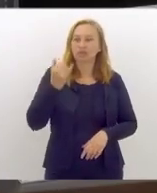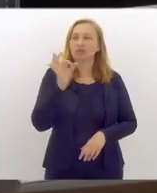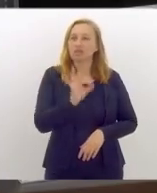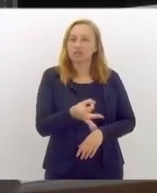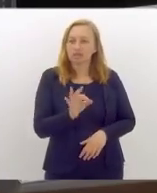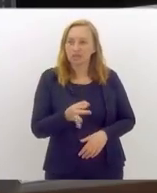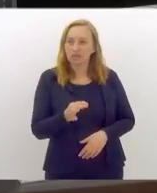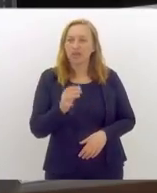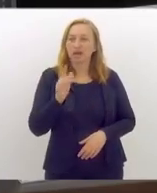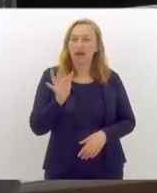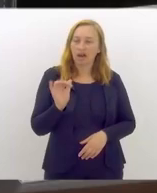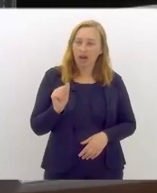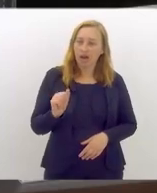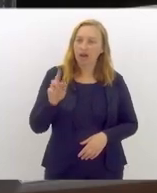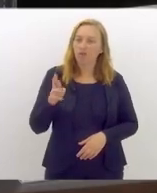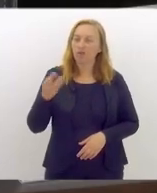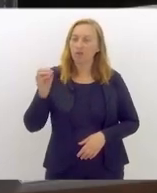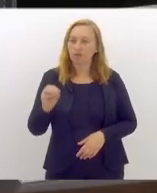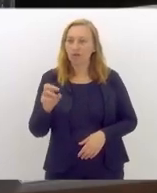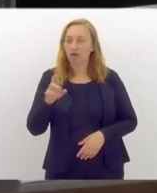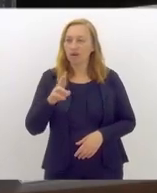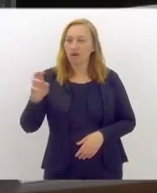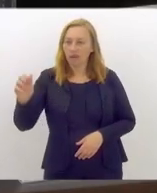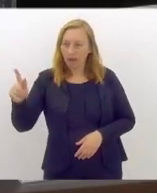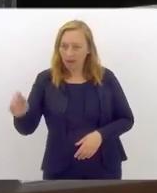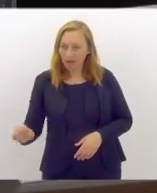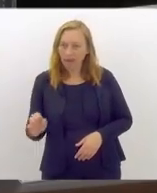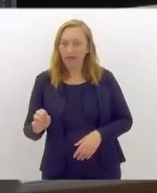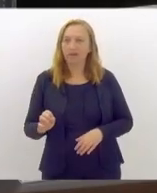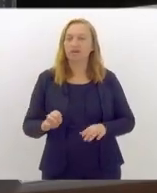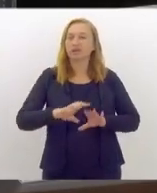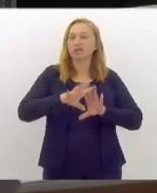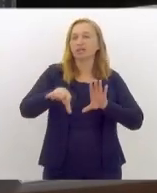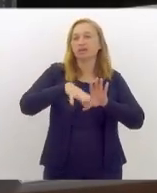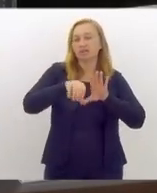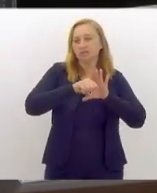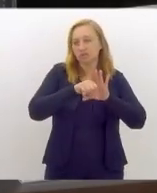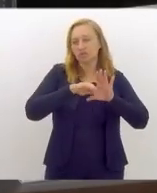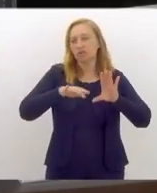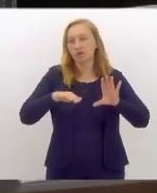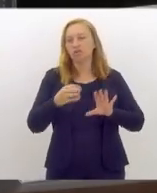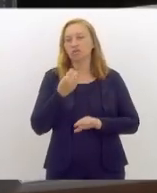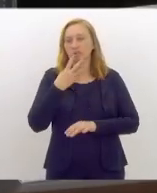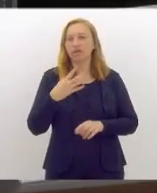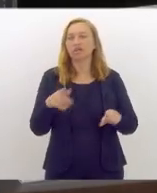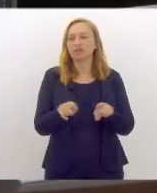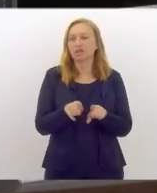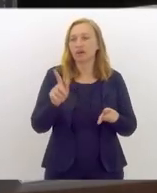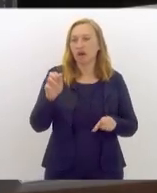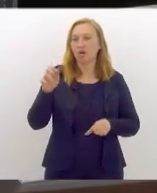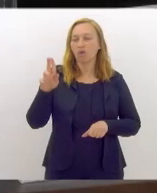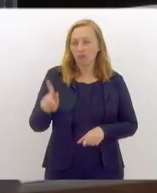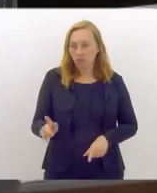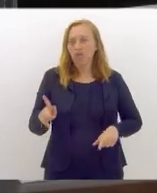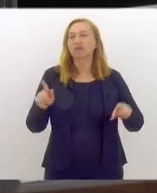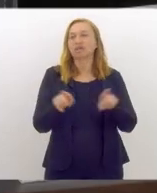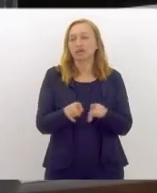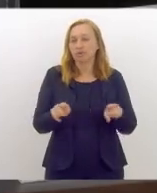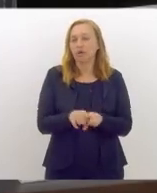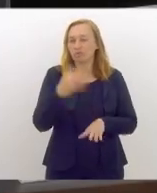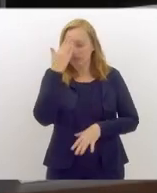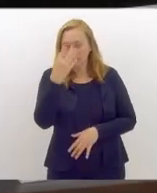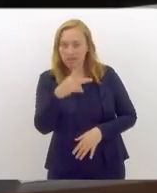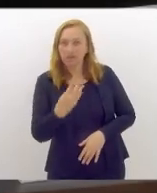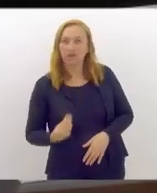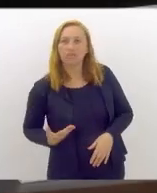tenho certeza o record visual indo bem aonde também vai bem porque é tudo a mesma coisa então é isso Obrigado por você ser nosso amigo obrigado